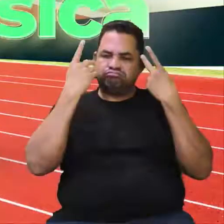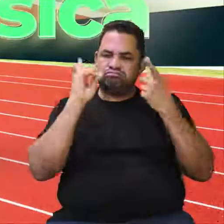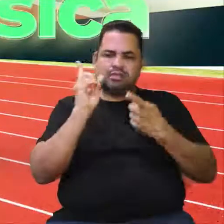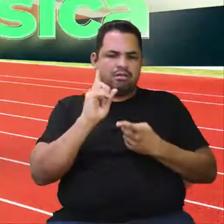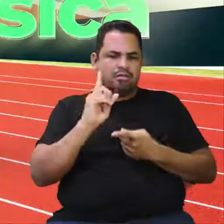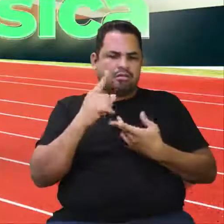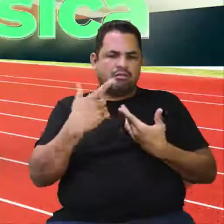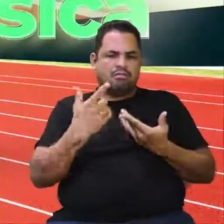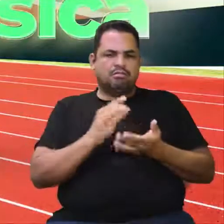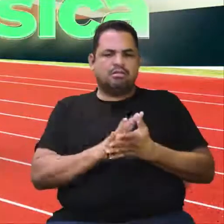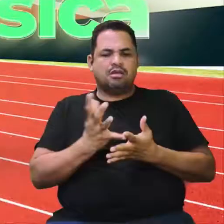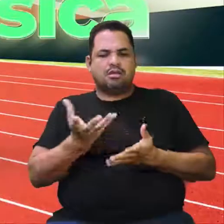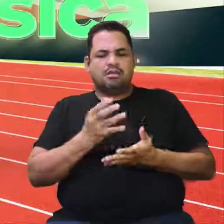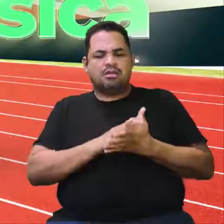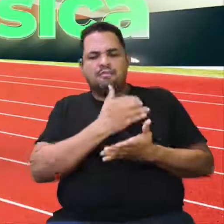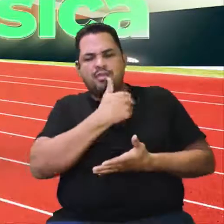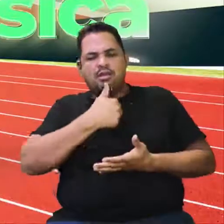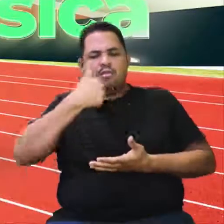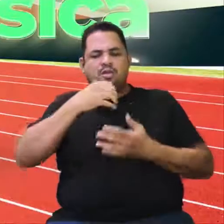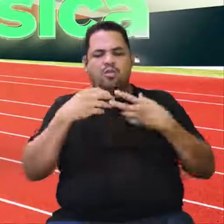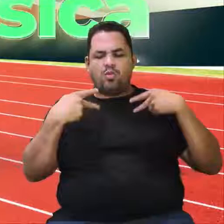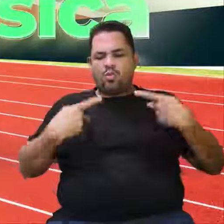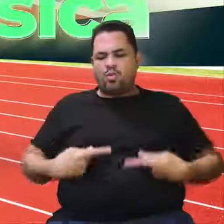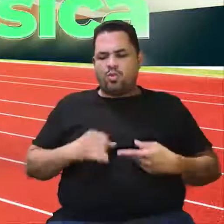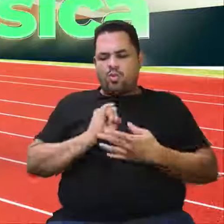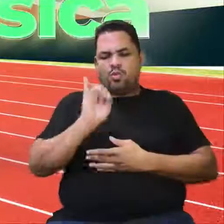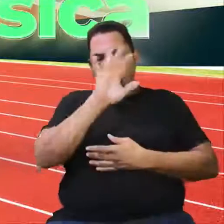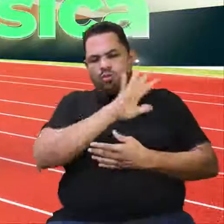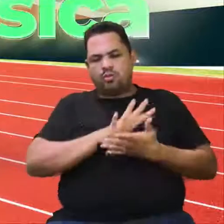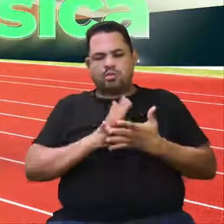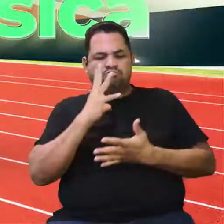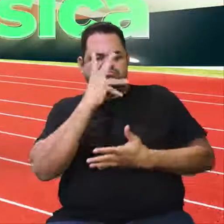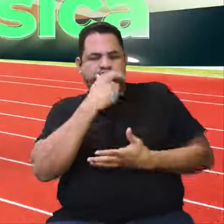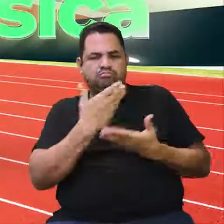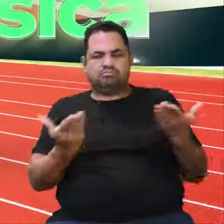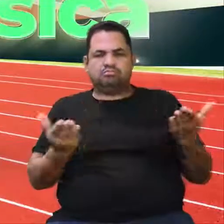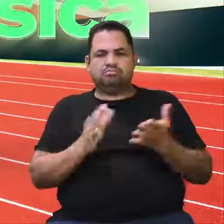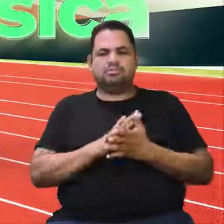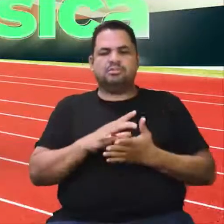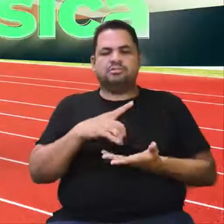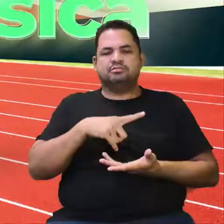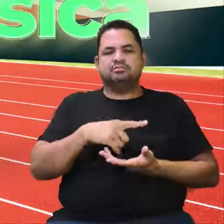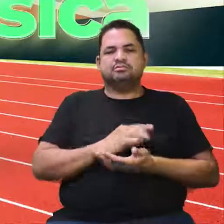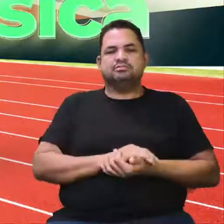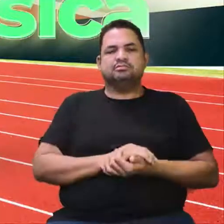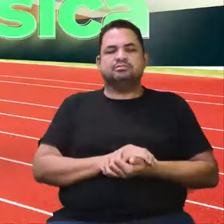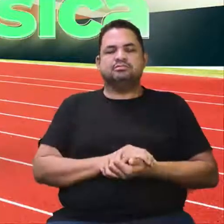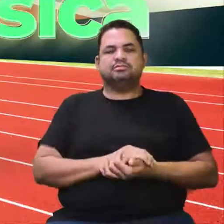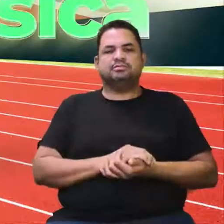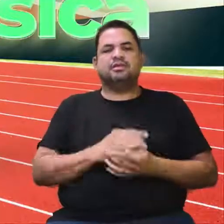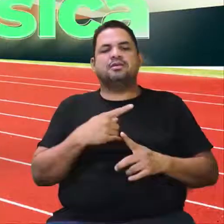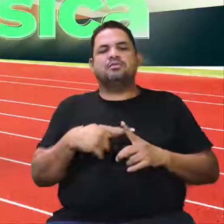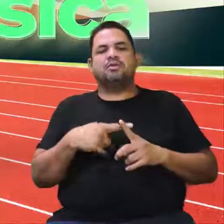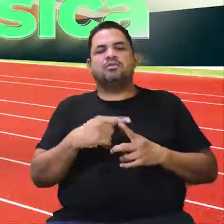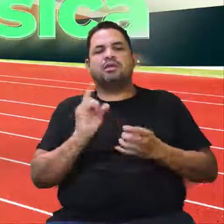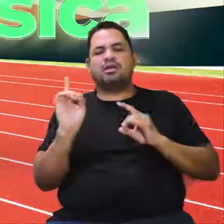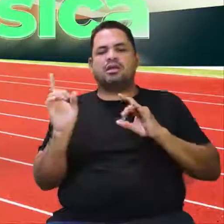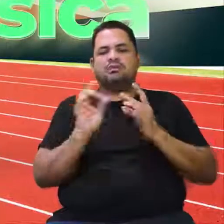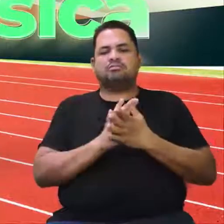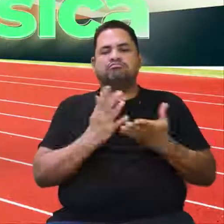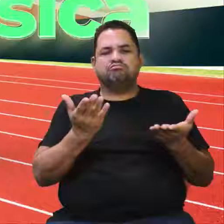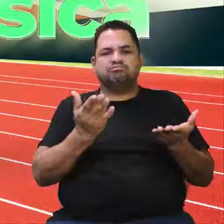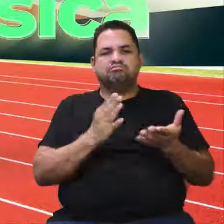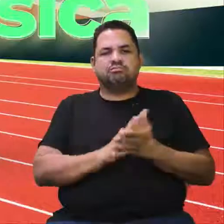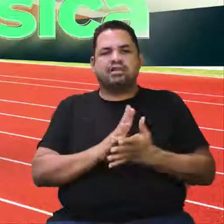é contra você querer melhorar, né, o seu corpo, a sua imagem, a sua beleza, ter a vaidade, porque a professora Iris é vaidosa, eu